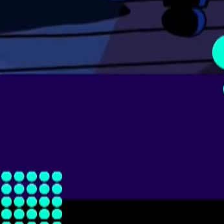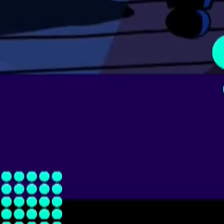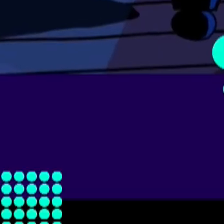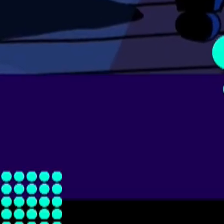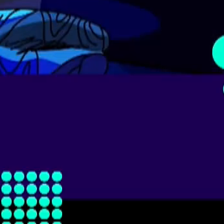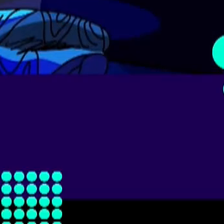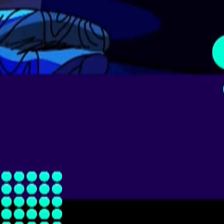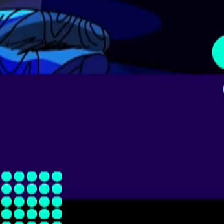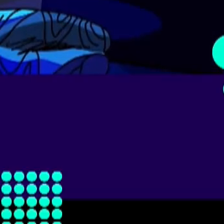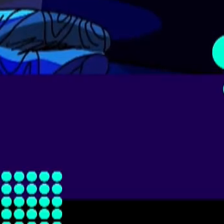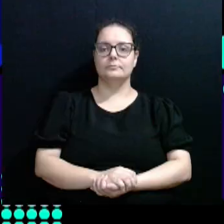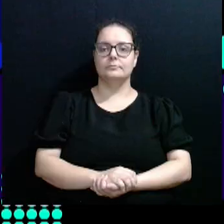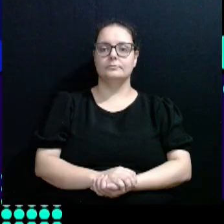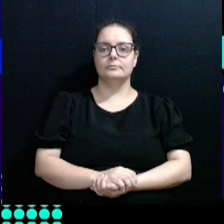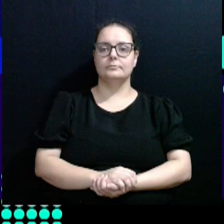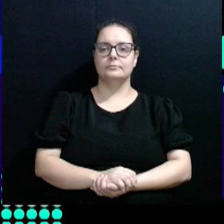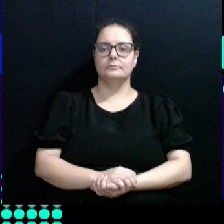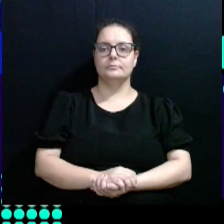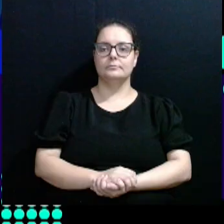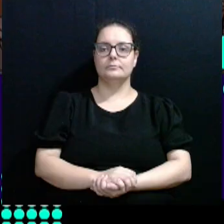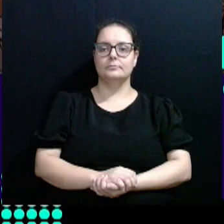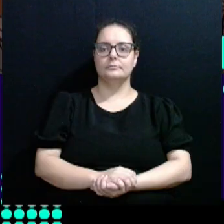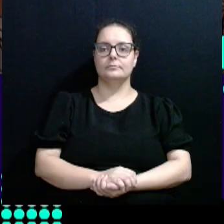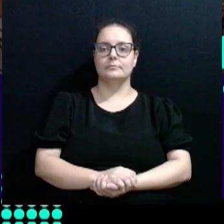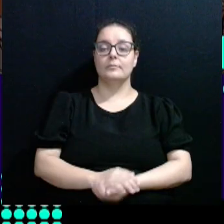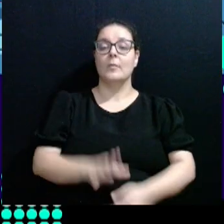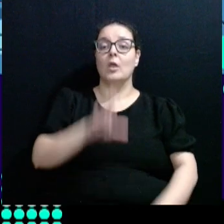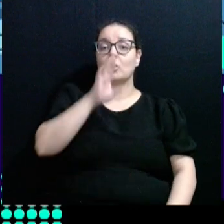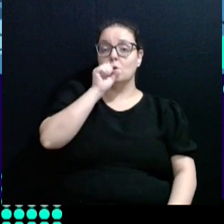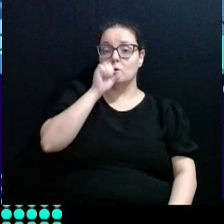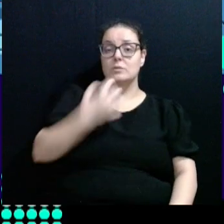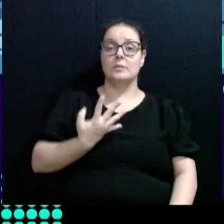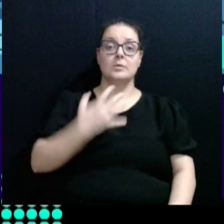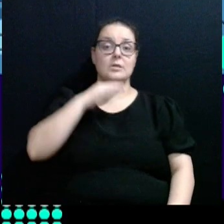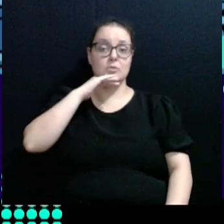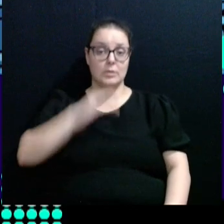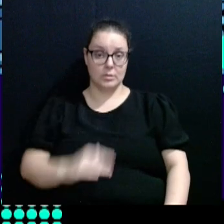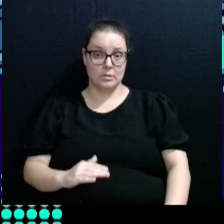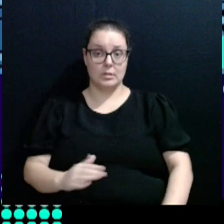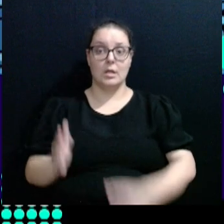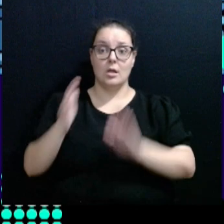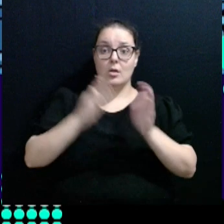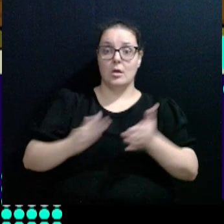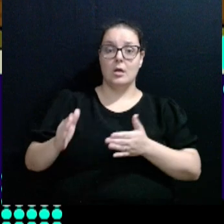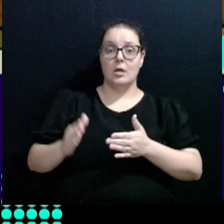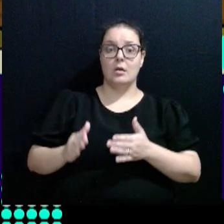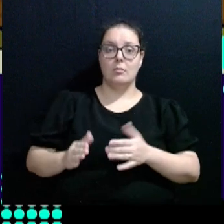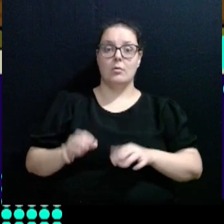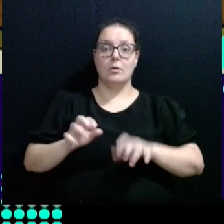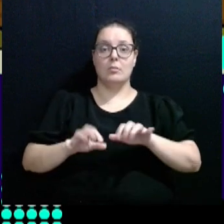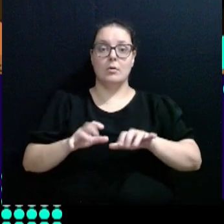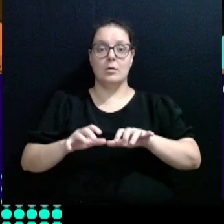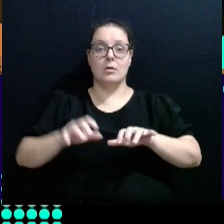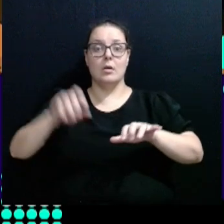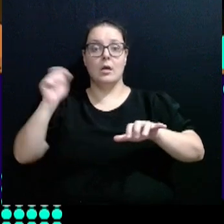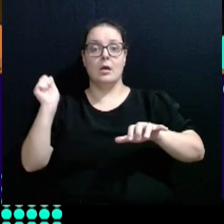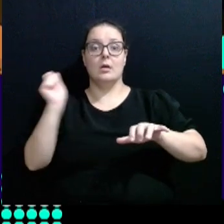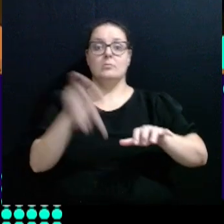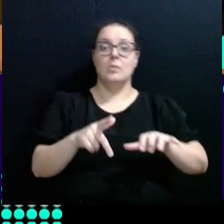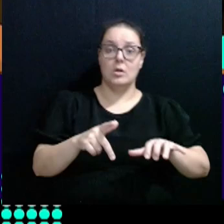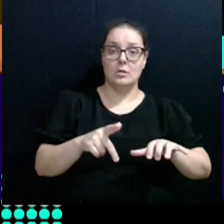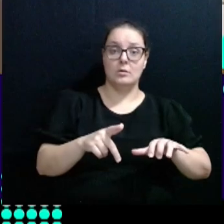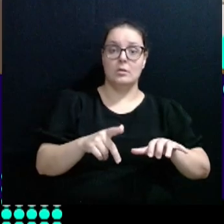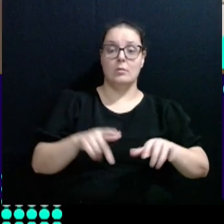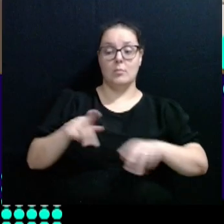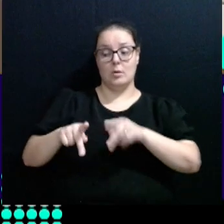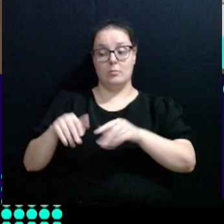No sábado, às 16h, tem a produção Atiraram no Pianista. Para um público maior de 16 anos, a